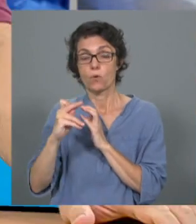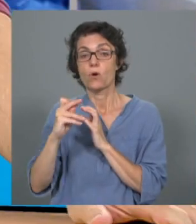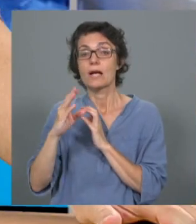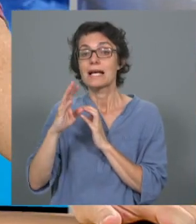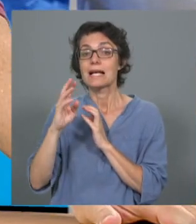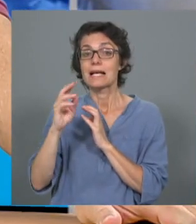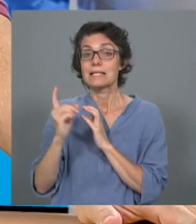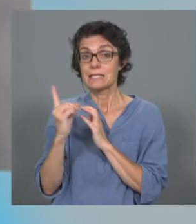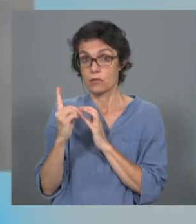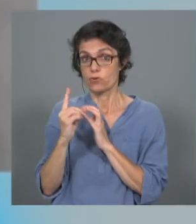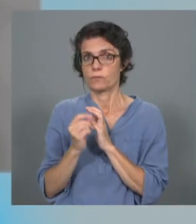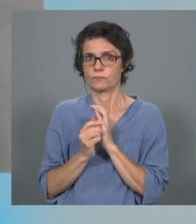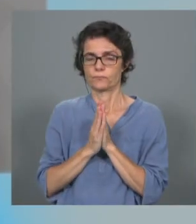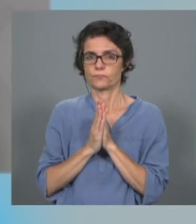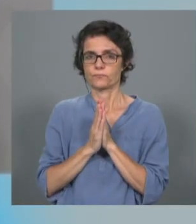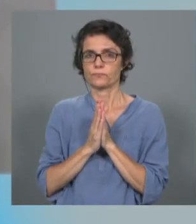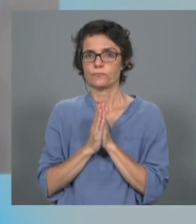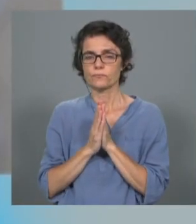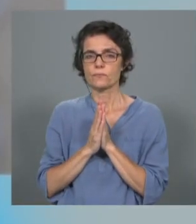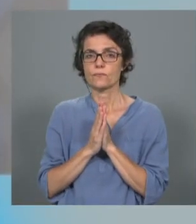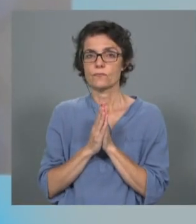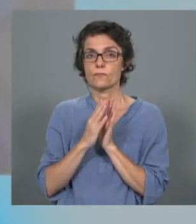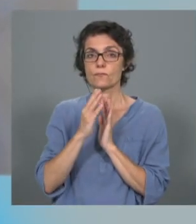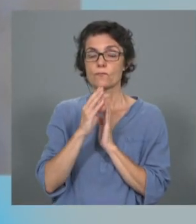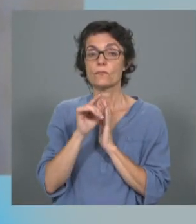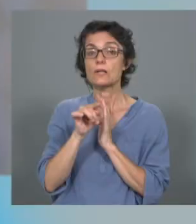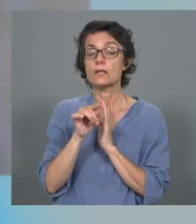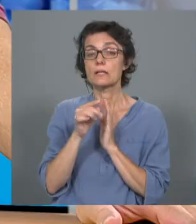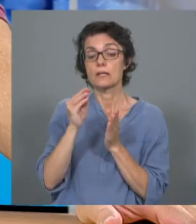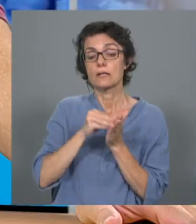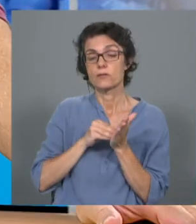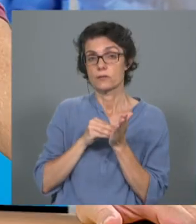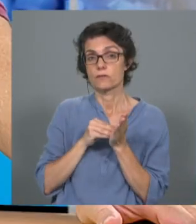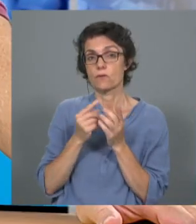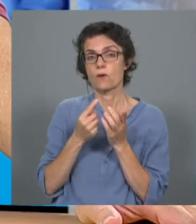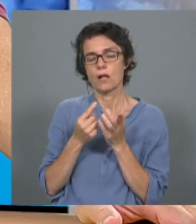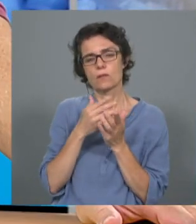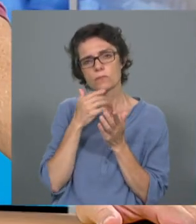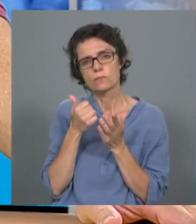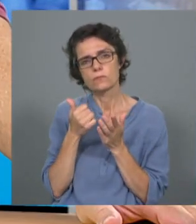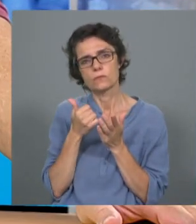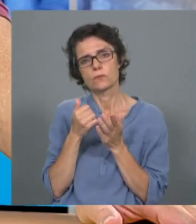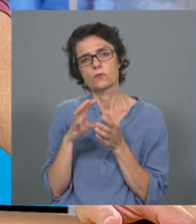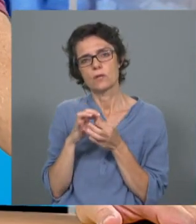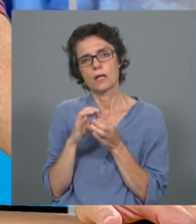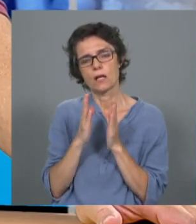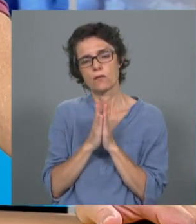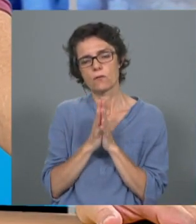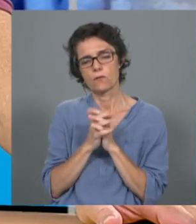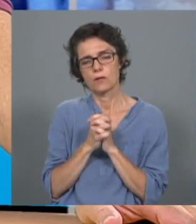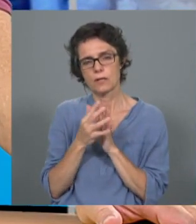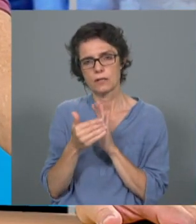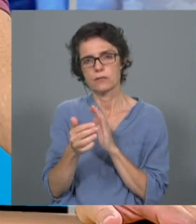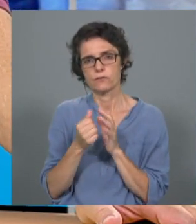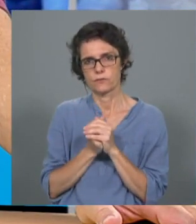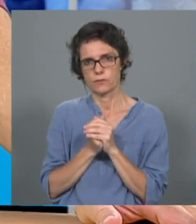não é? Disse uma coisa, escreveu uma coisa muito bonita, acerca da Eucaristia, como, sei lá, o